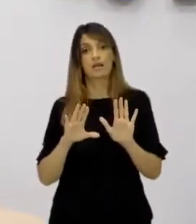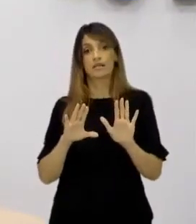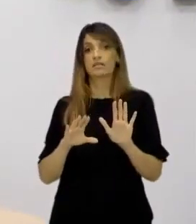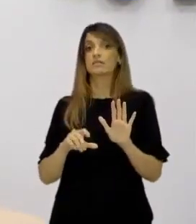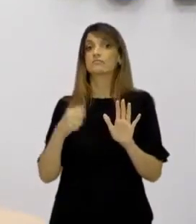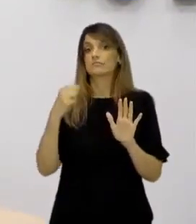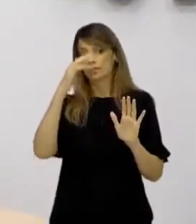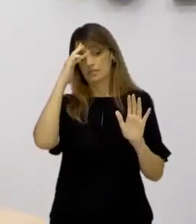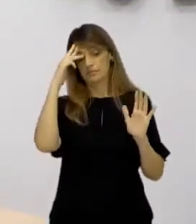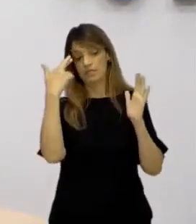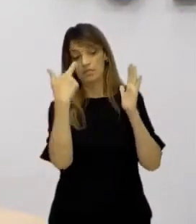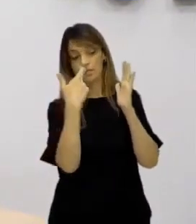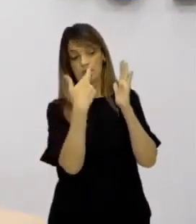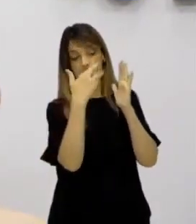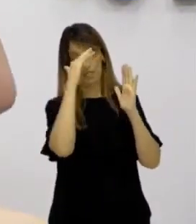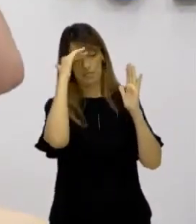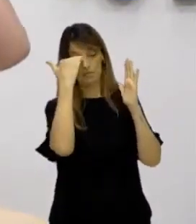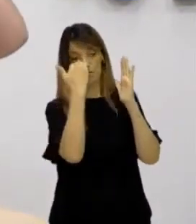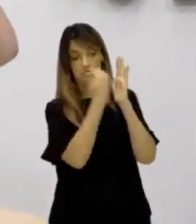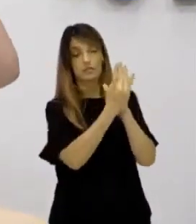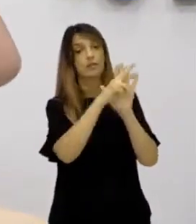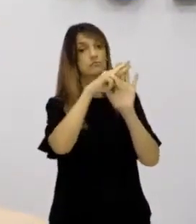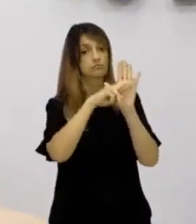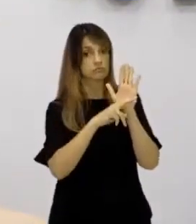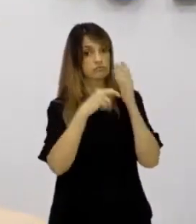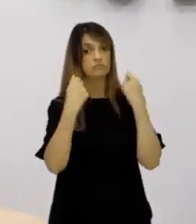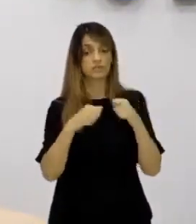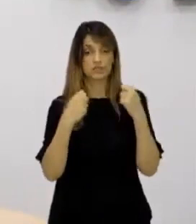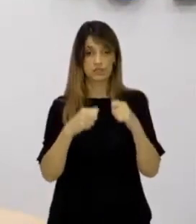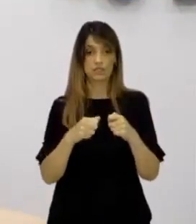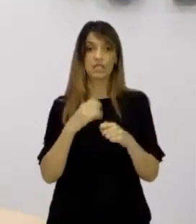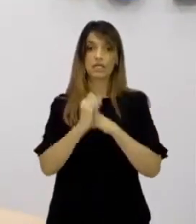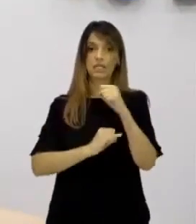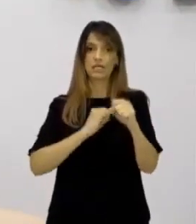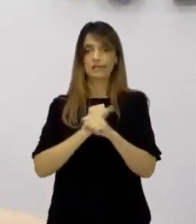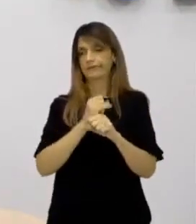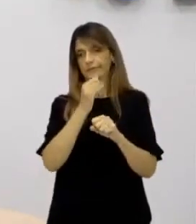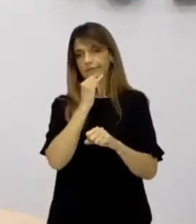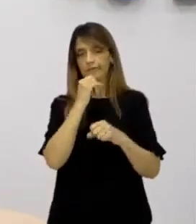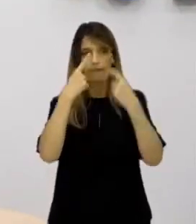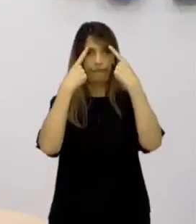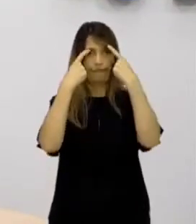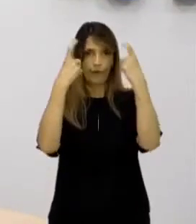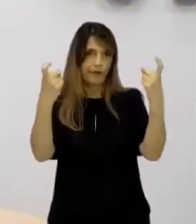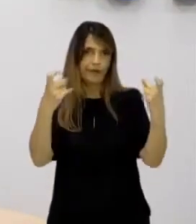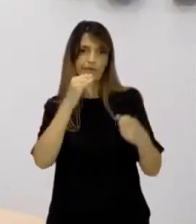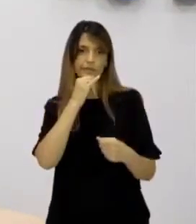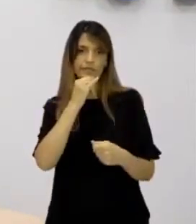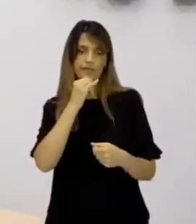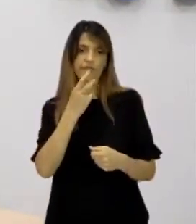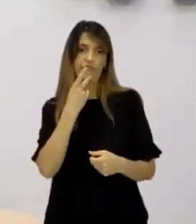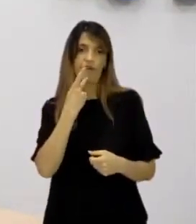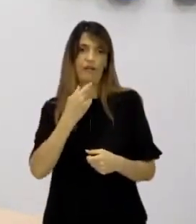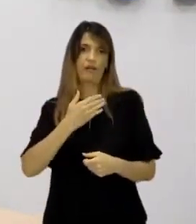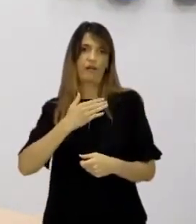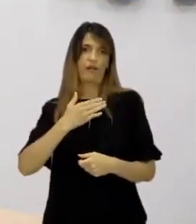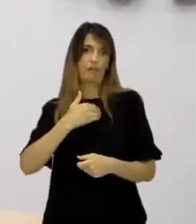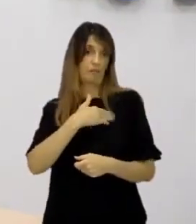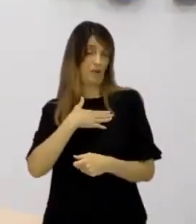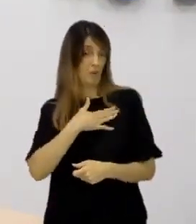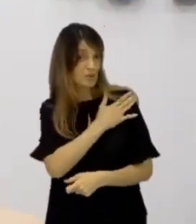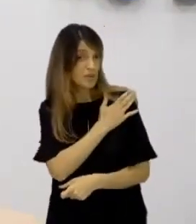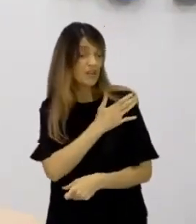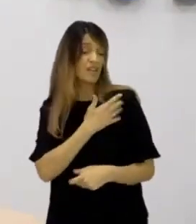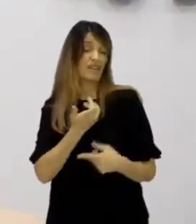partir do momento que o que eu falo na internet é violento, né, que eu, por exemplo, tenho uma fala preconceituosa, que